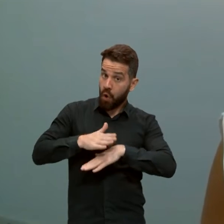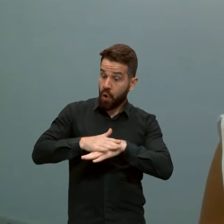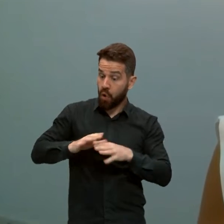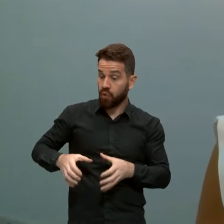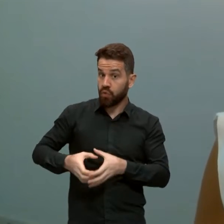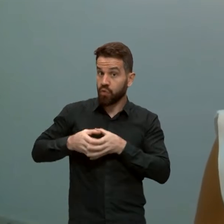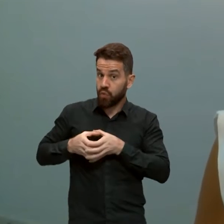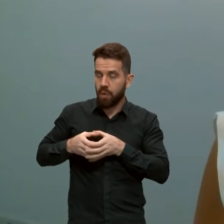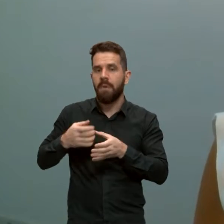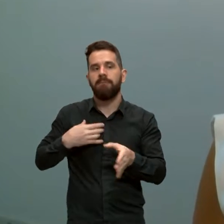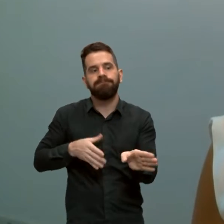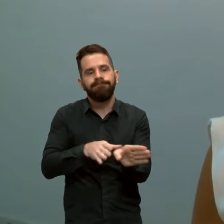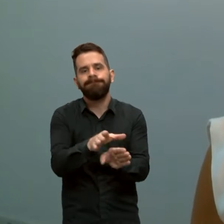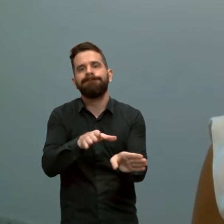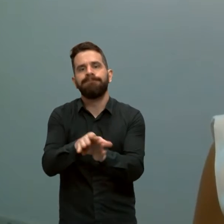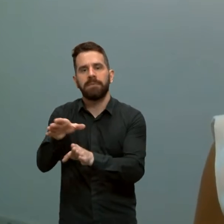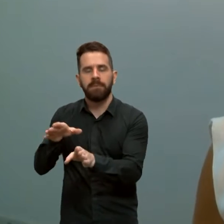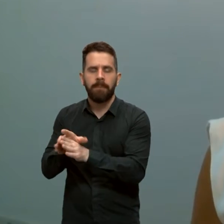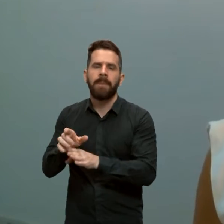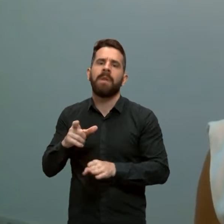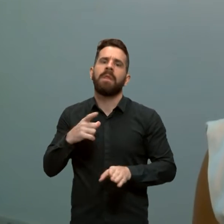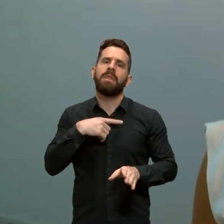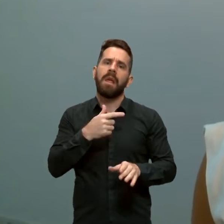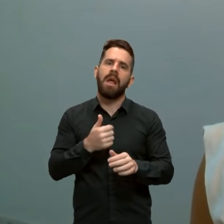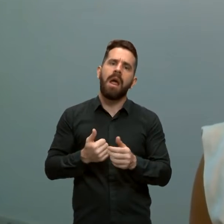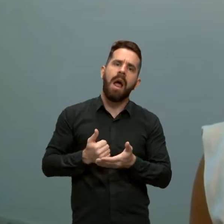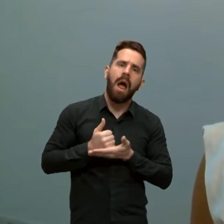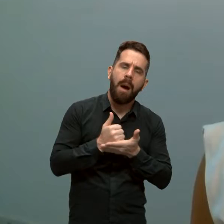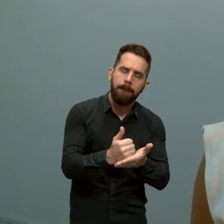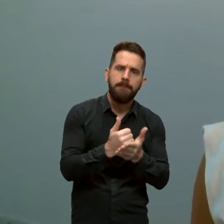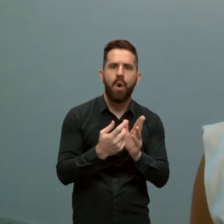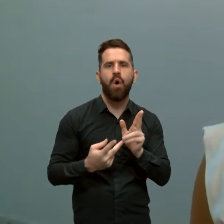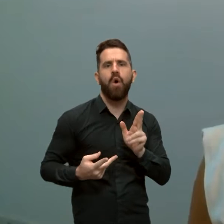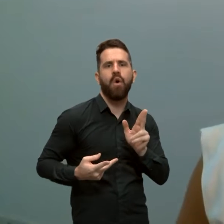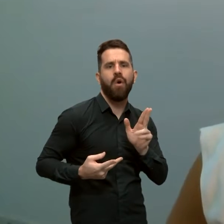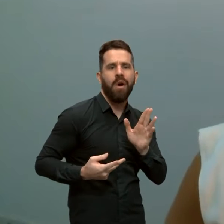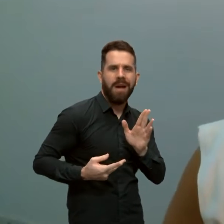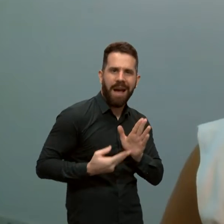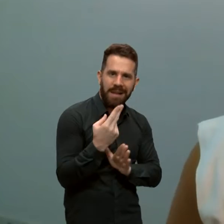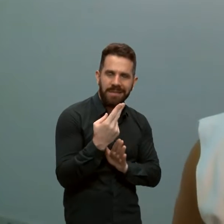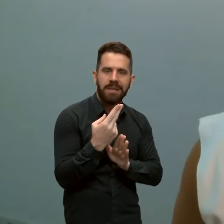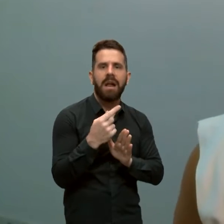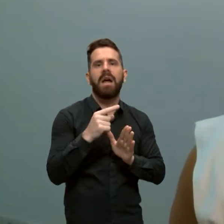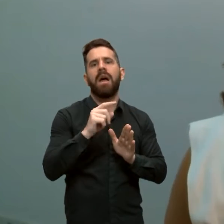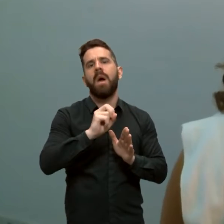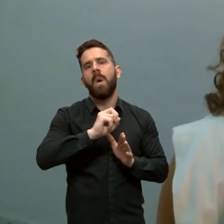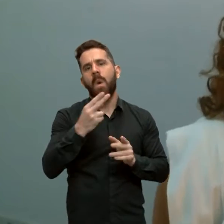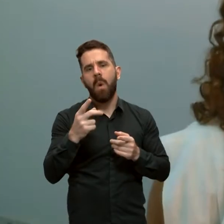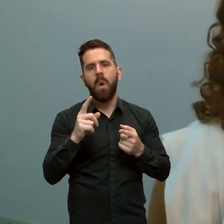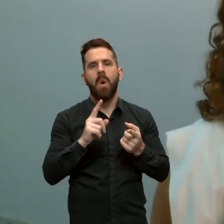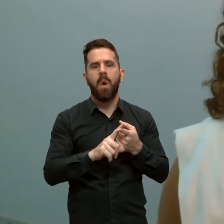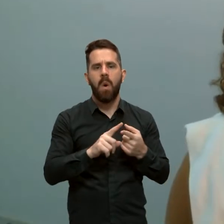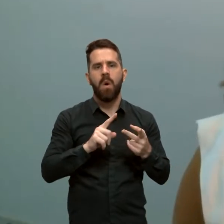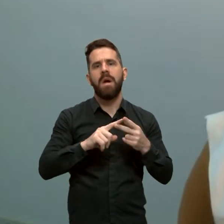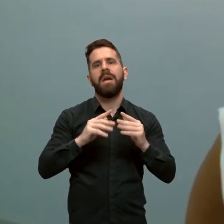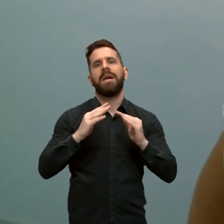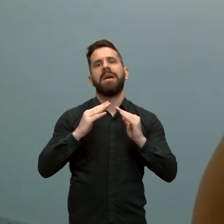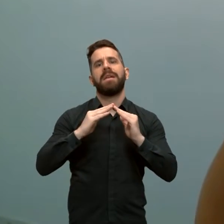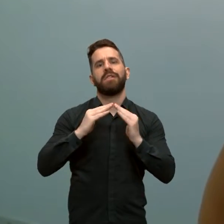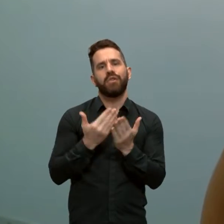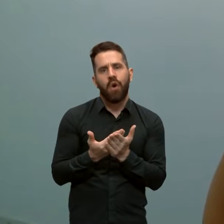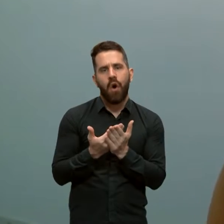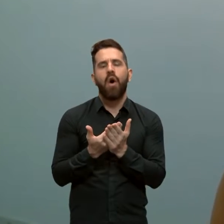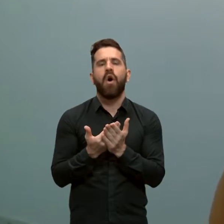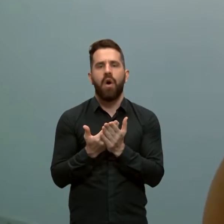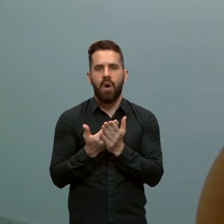algum apoio para castrar, com a parceria com a EVZ, que é a Escola de Veterinária, para alguns cuidados